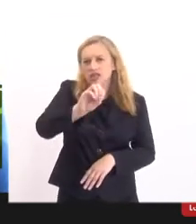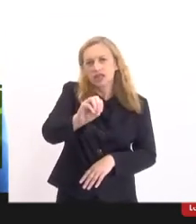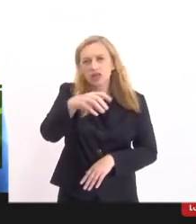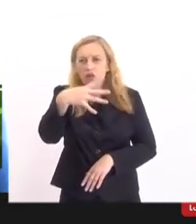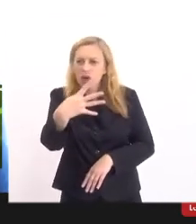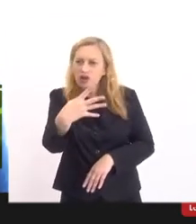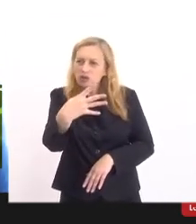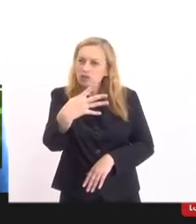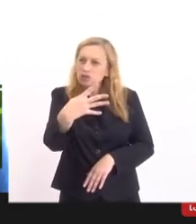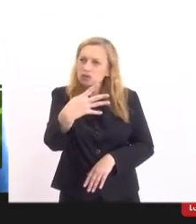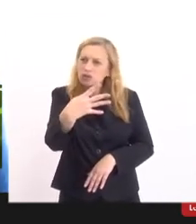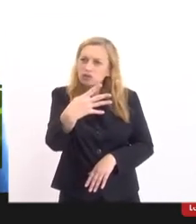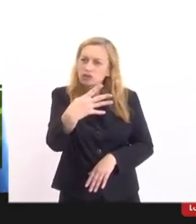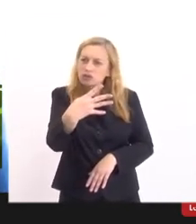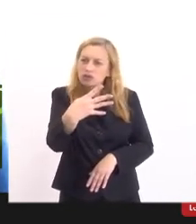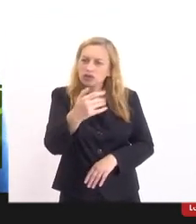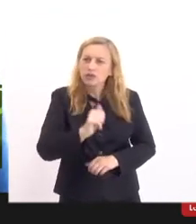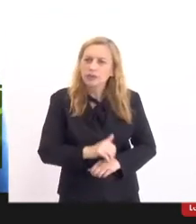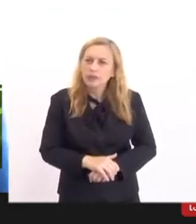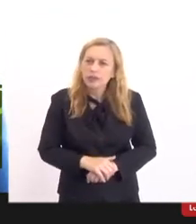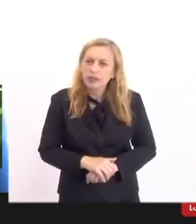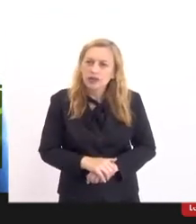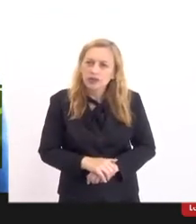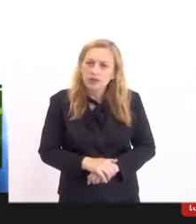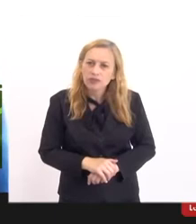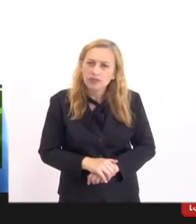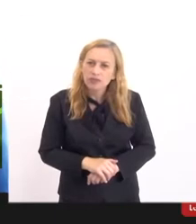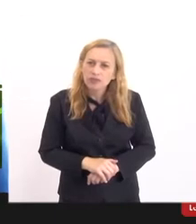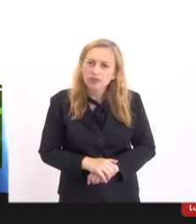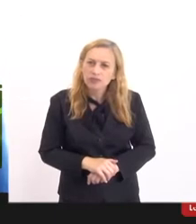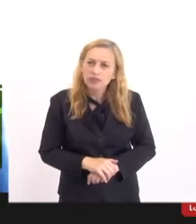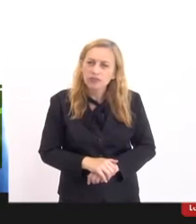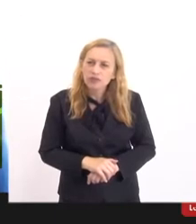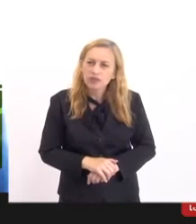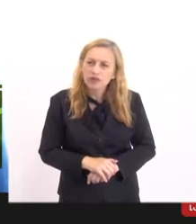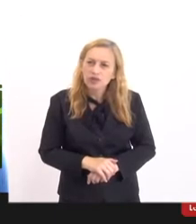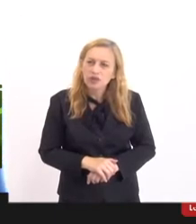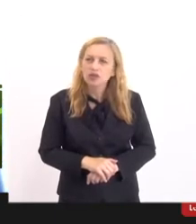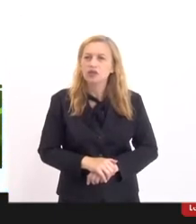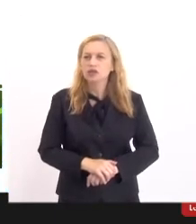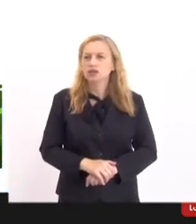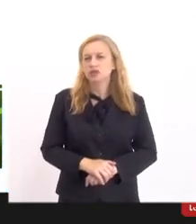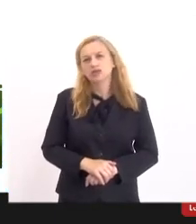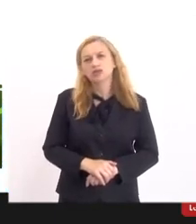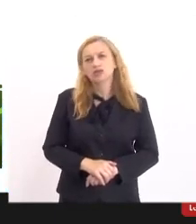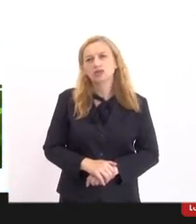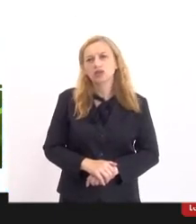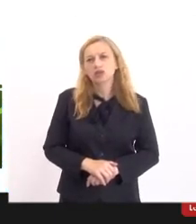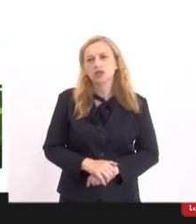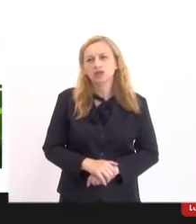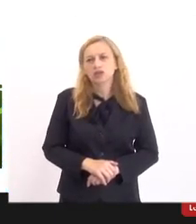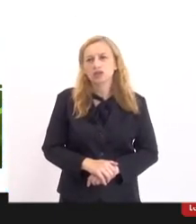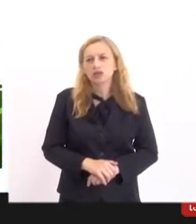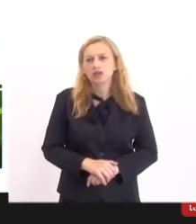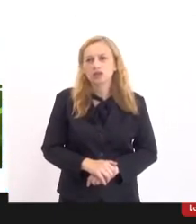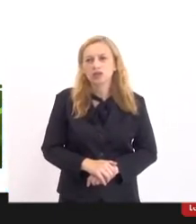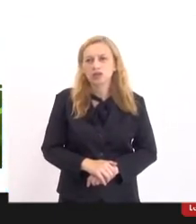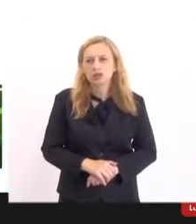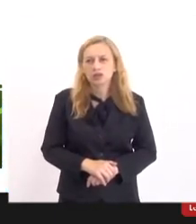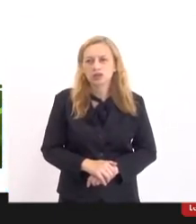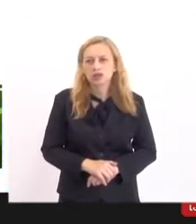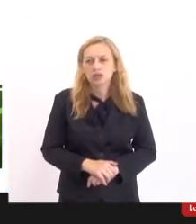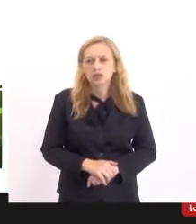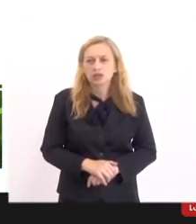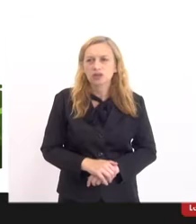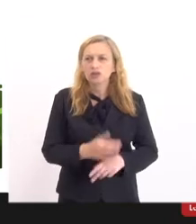1604, que a SEDUC e a SES emitiram junto com a SES, e que estabelece uma série